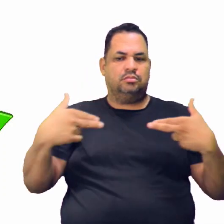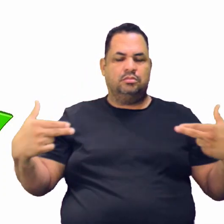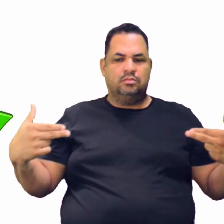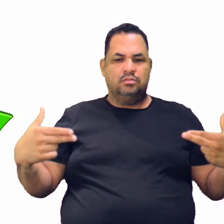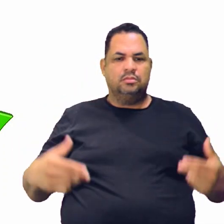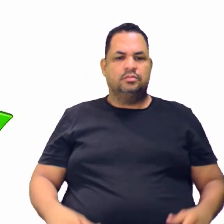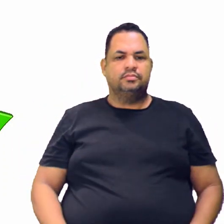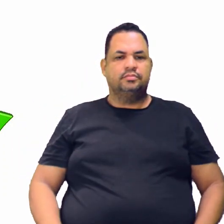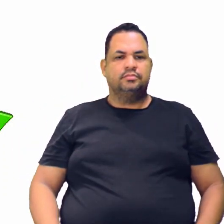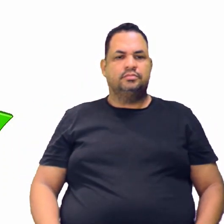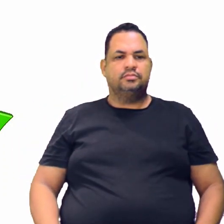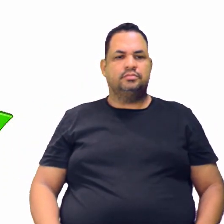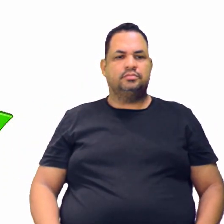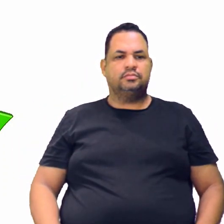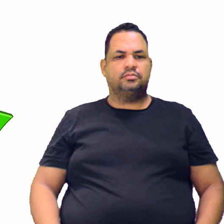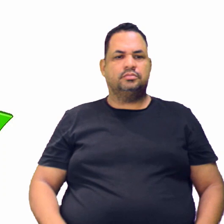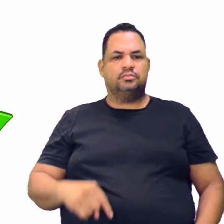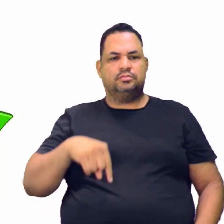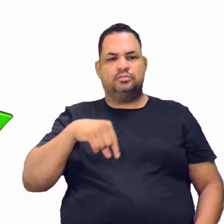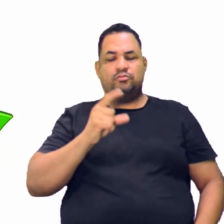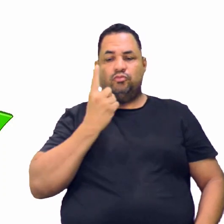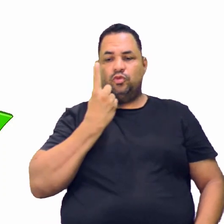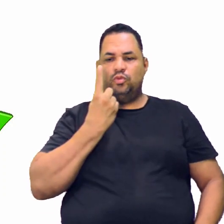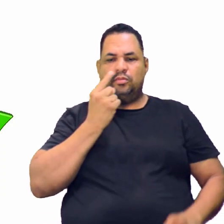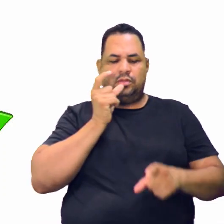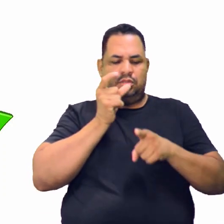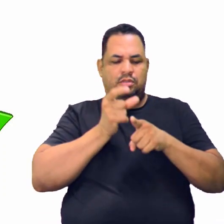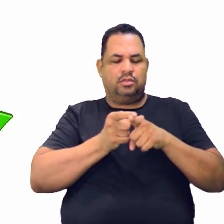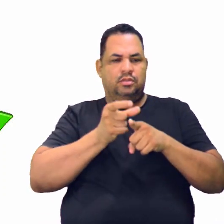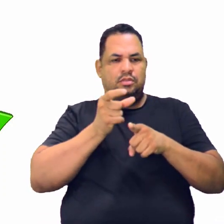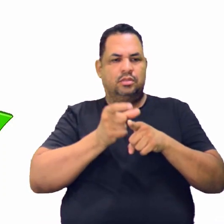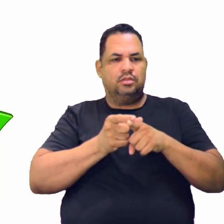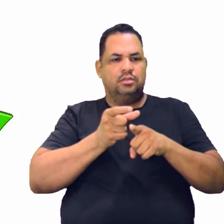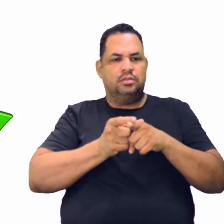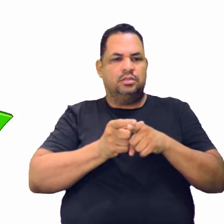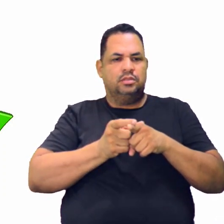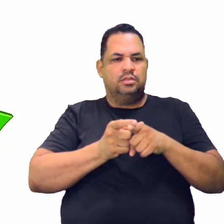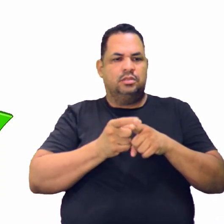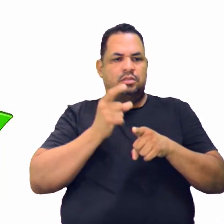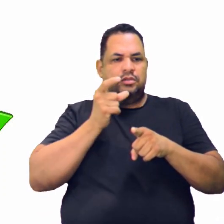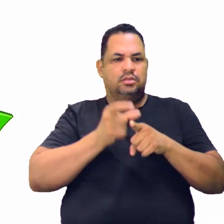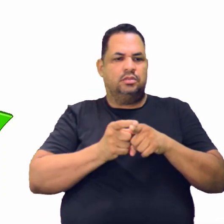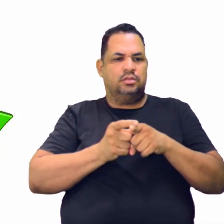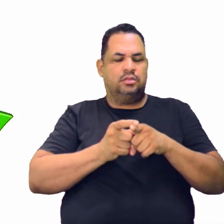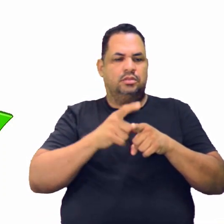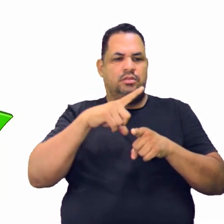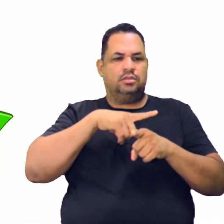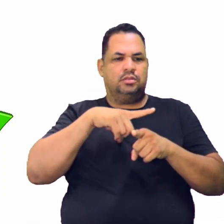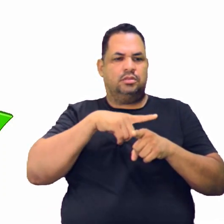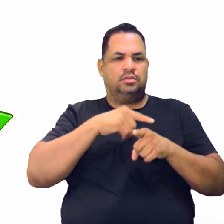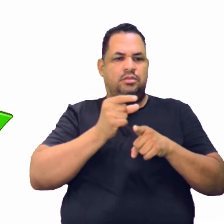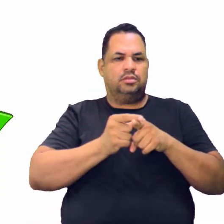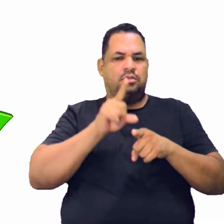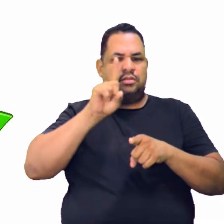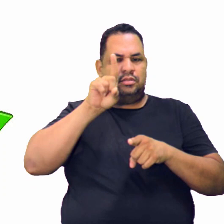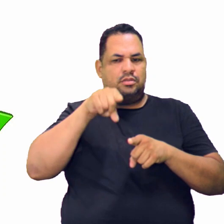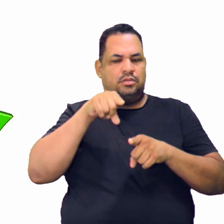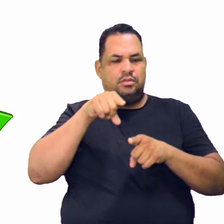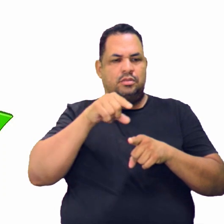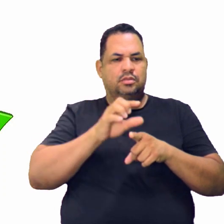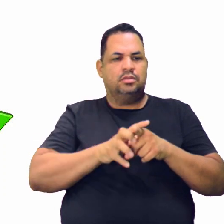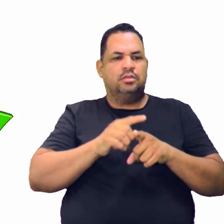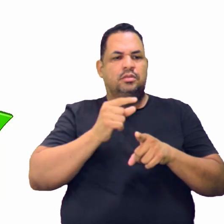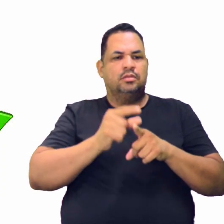amadinho. Monossílabo possui uma sílaba, tá certo? Olha só, receberão acentos monossílabos, né?